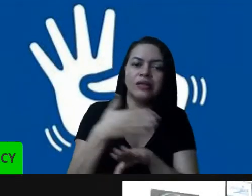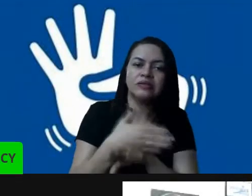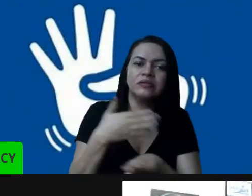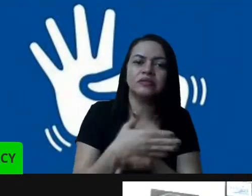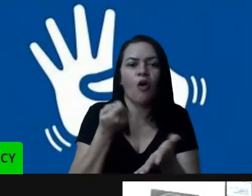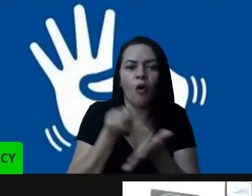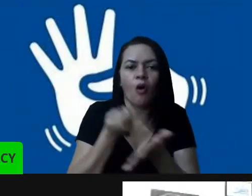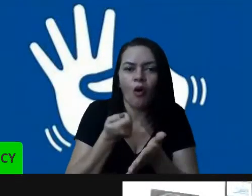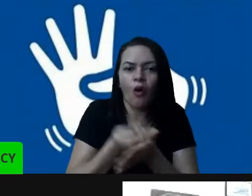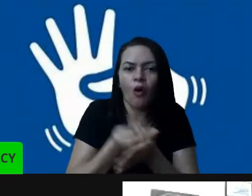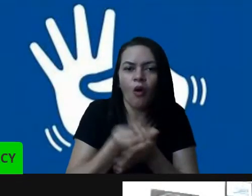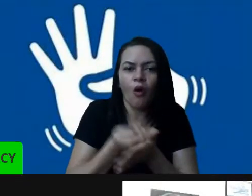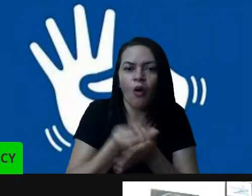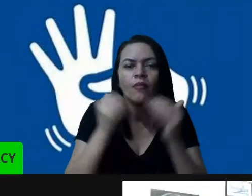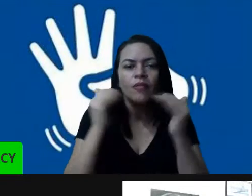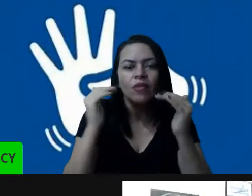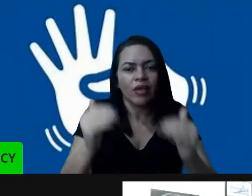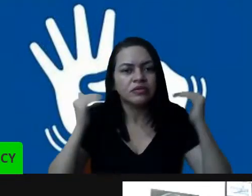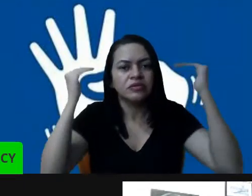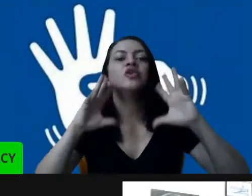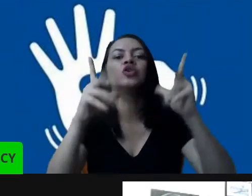tudo, faça com que